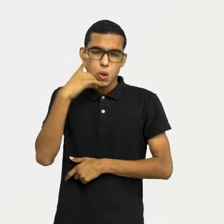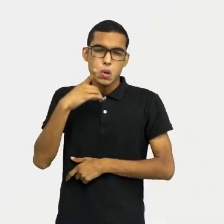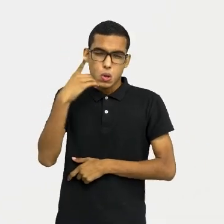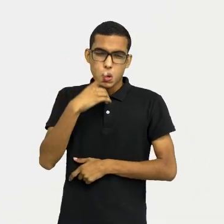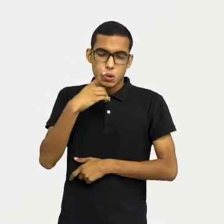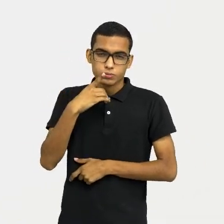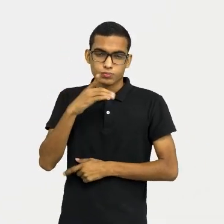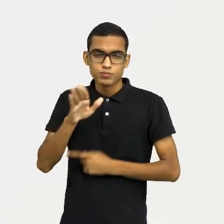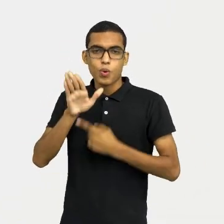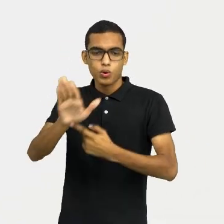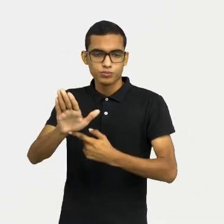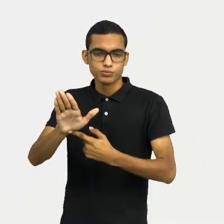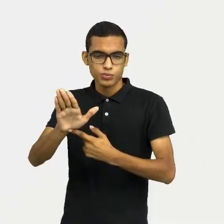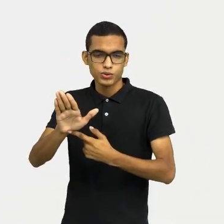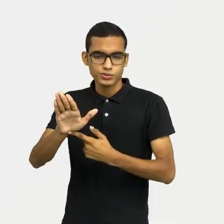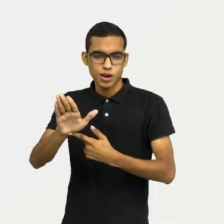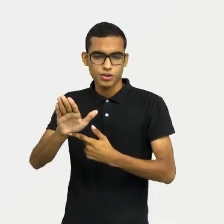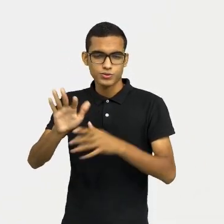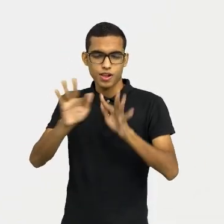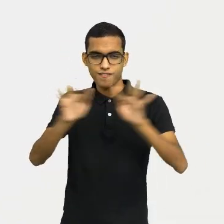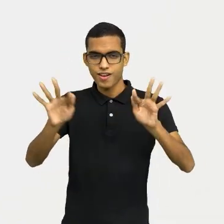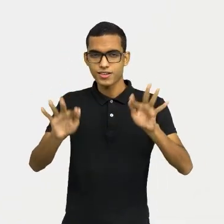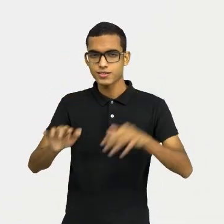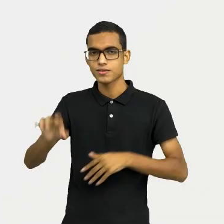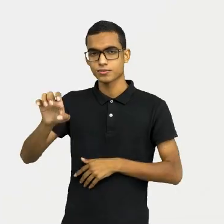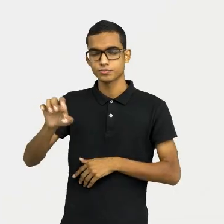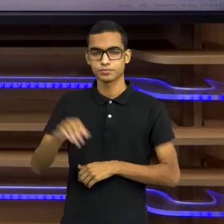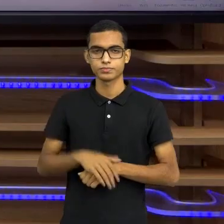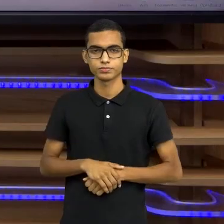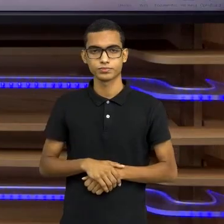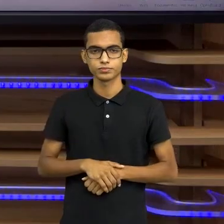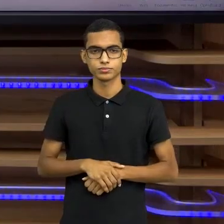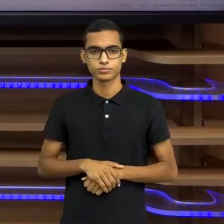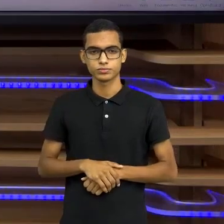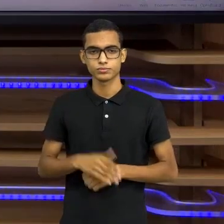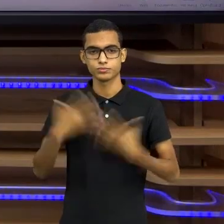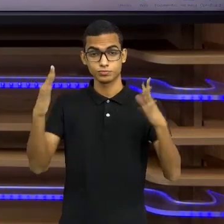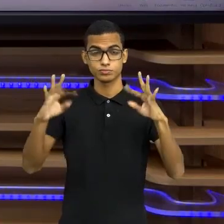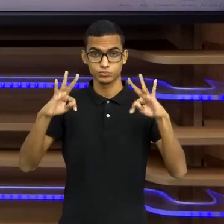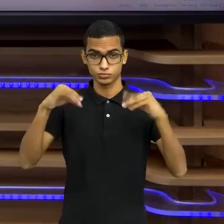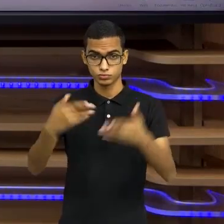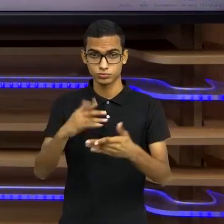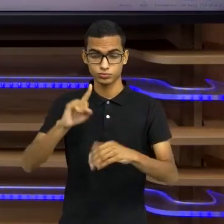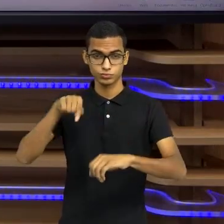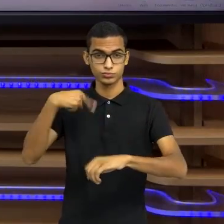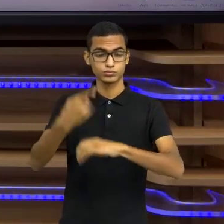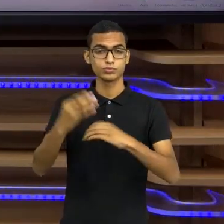como nos itens da letra I. Então, parabéns a todos e até a próxima.